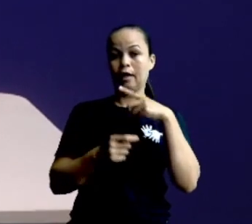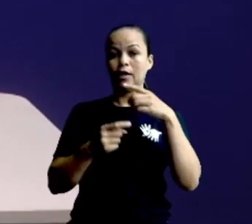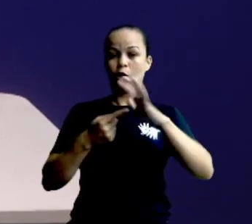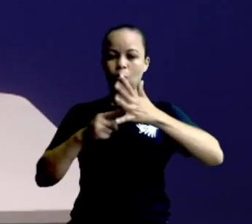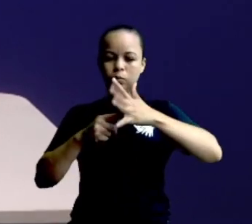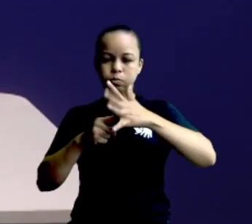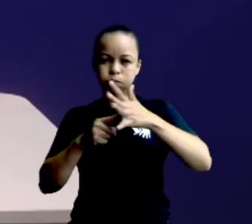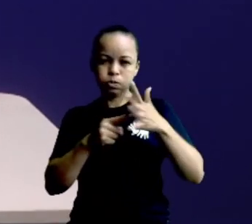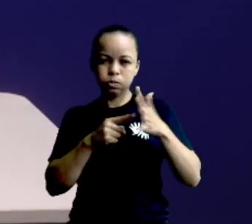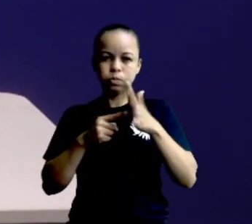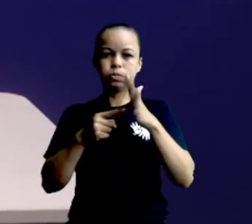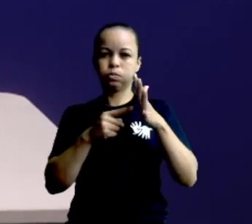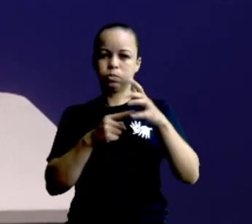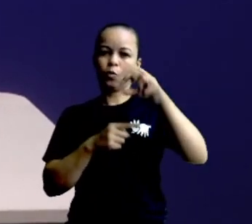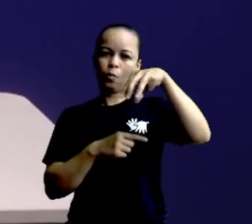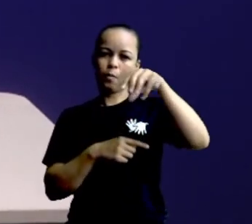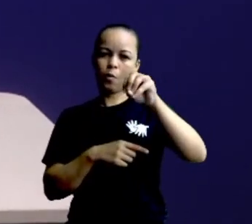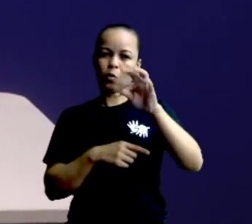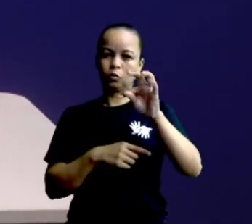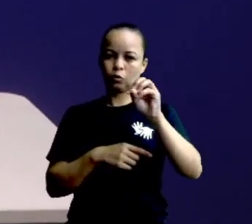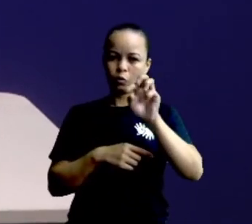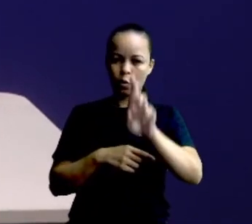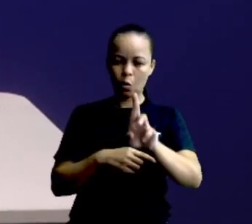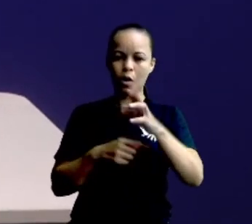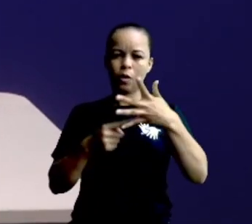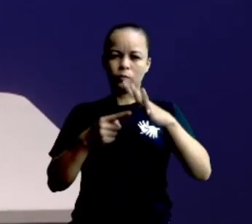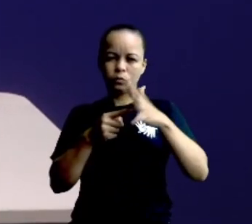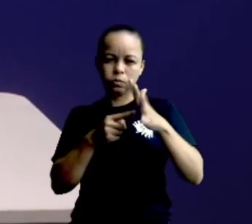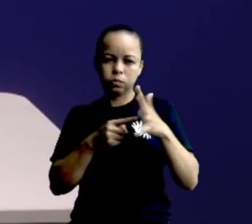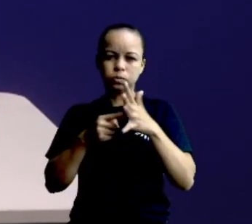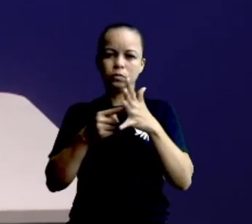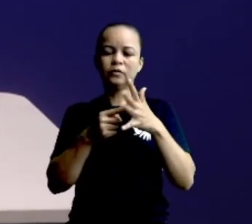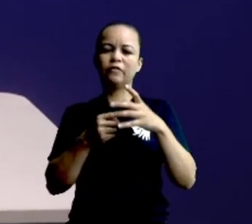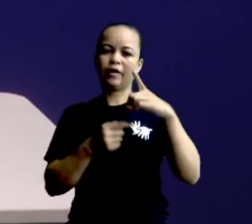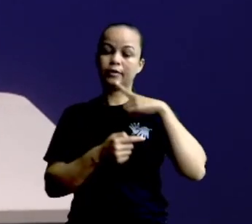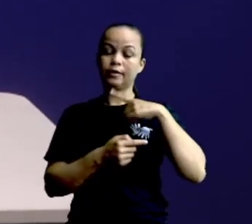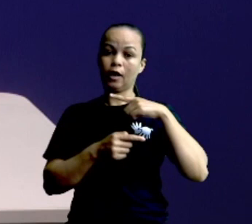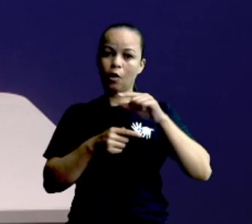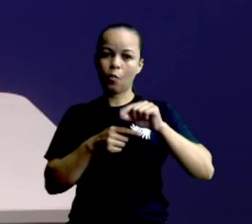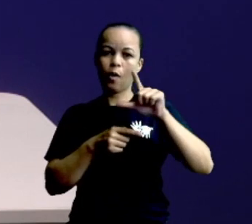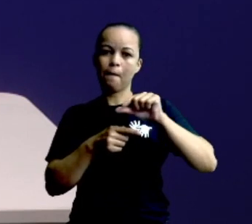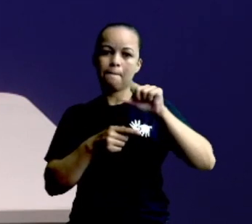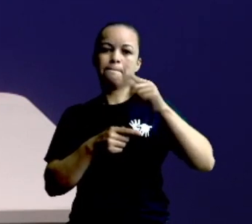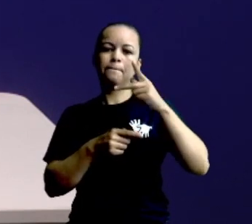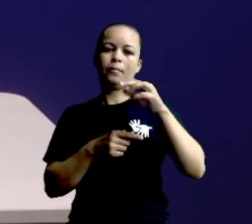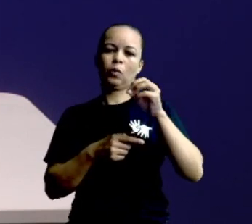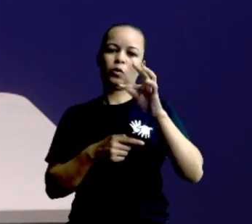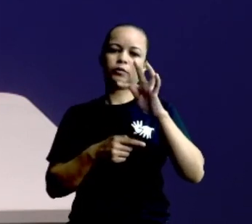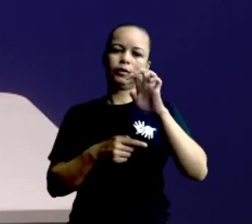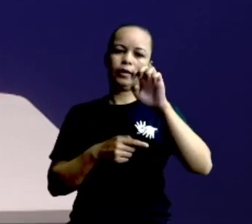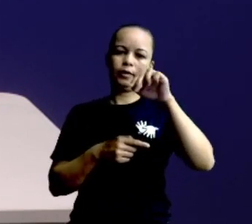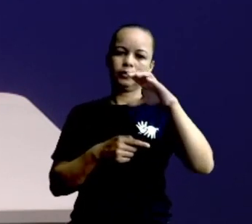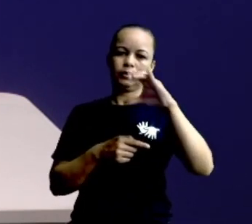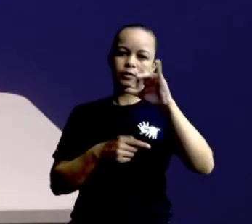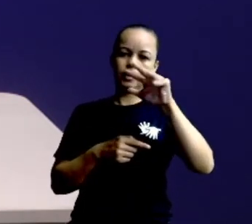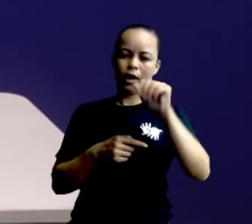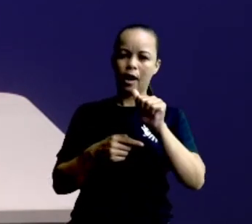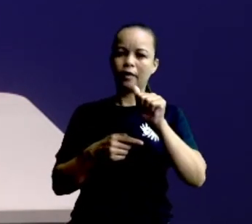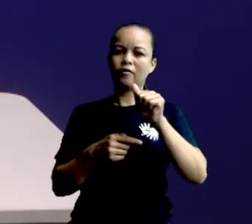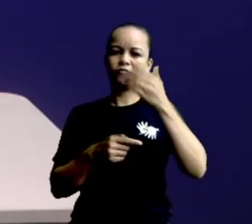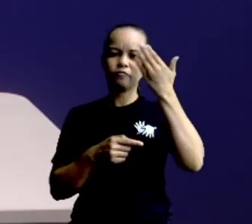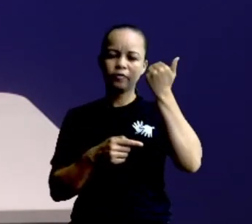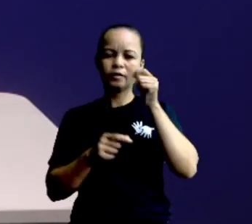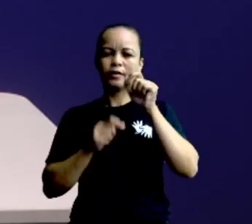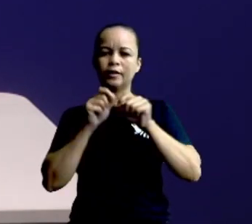tá? Um motor. Então, esse motor vai ter o quê? Uma certa potência. Ele vai fazer com que esse carro tenha um